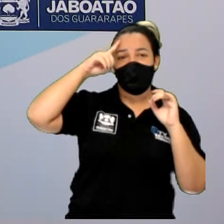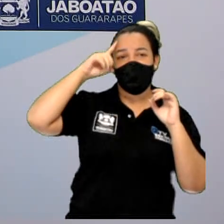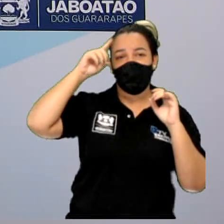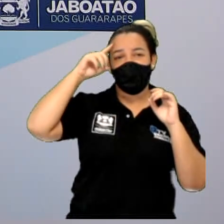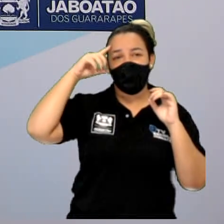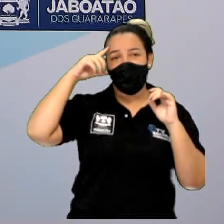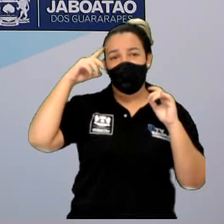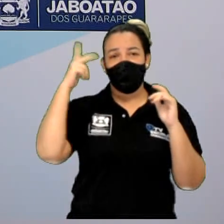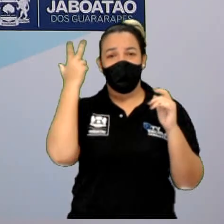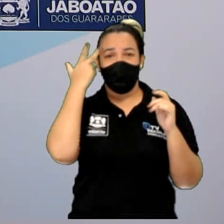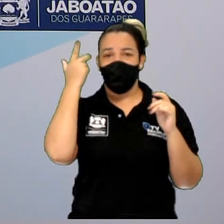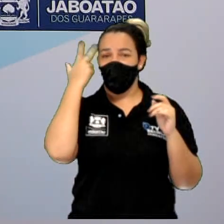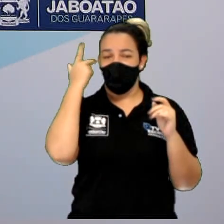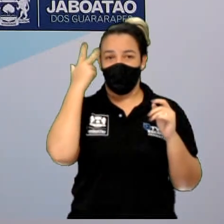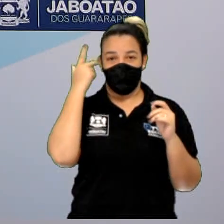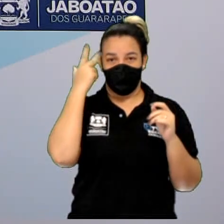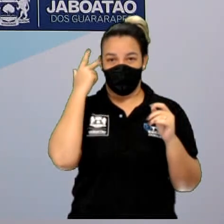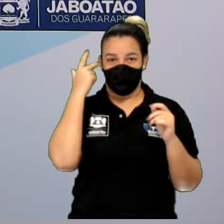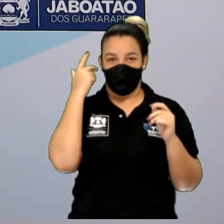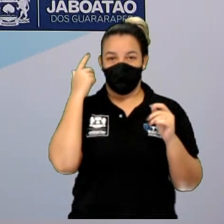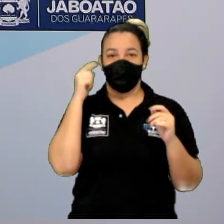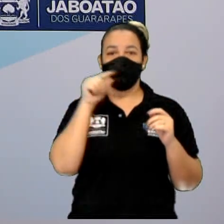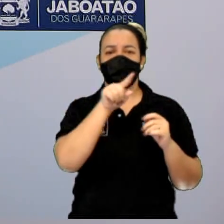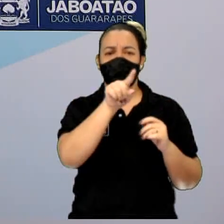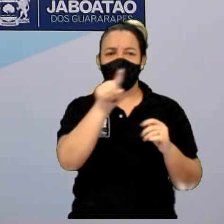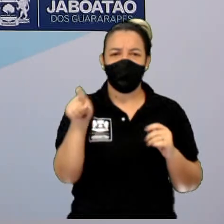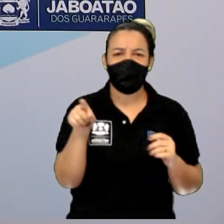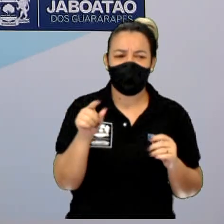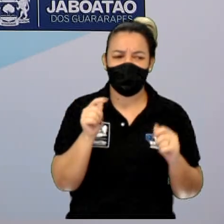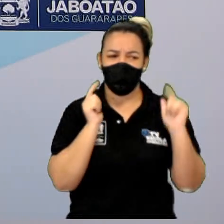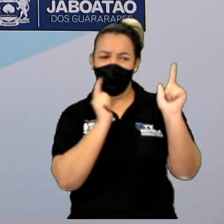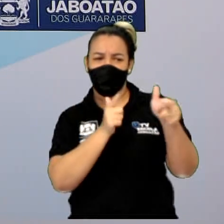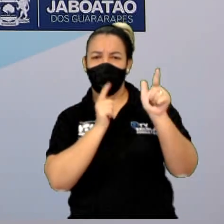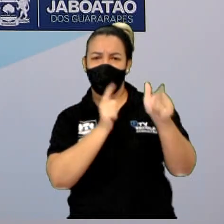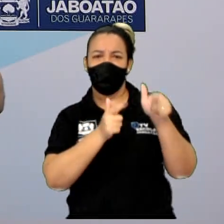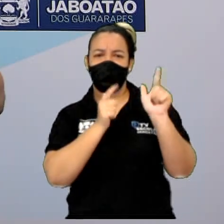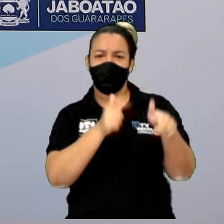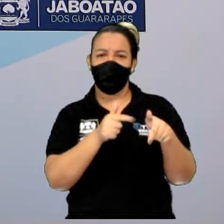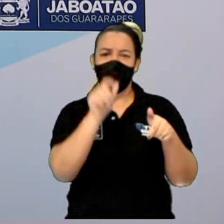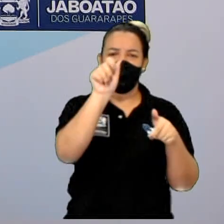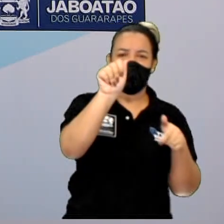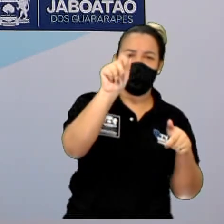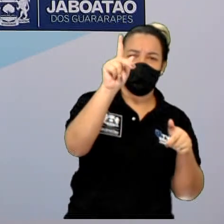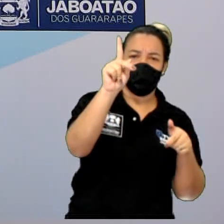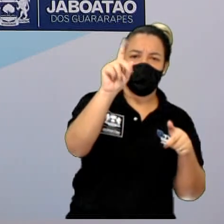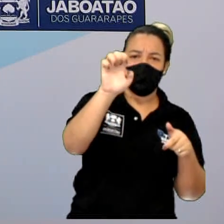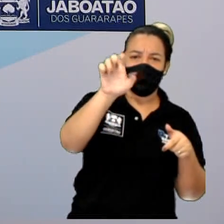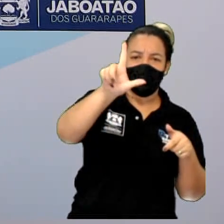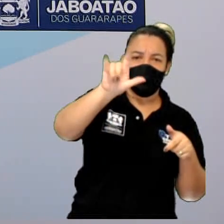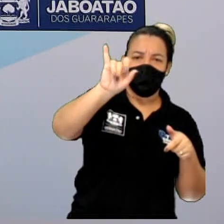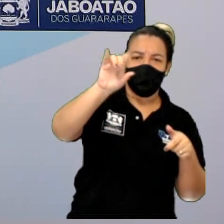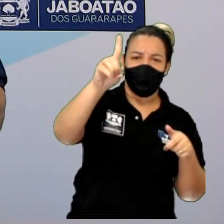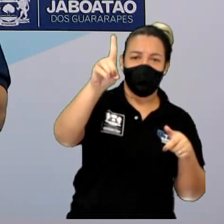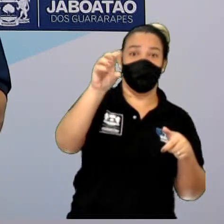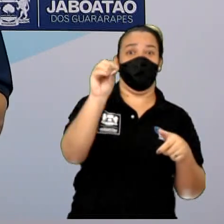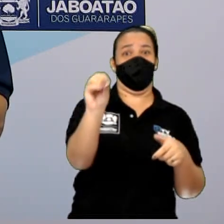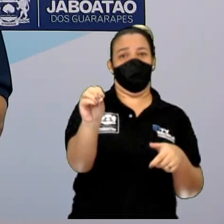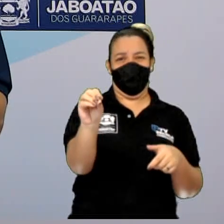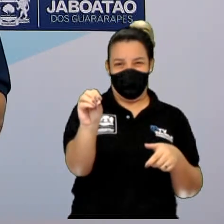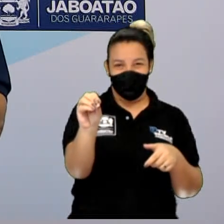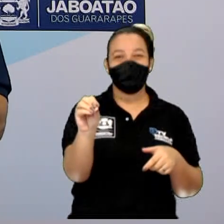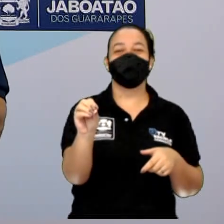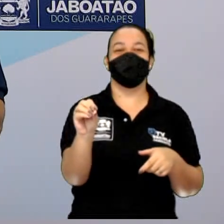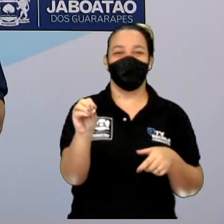Apelido. Quem aqui nunca ouviu falar de algum coleguinha, de algum amigo com apelido, né? No caso